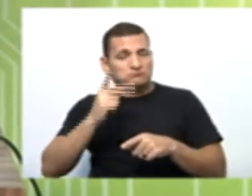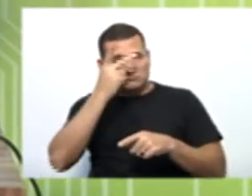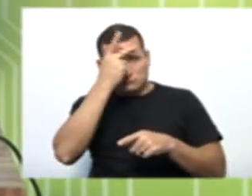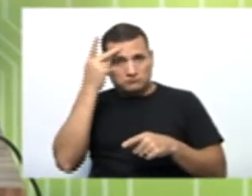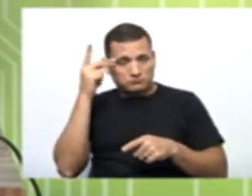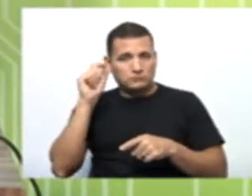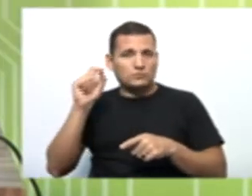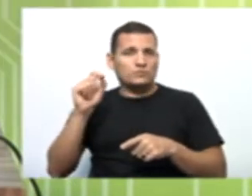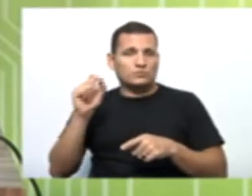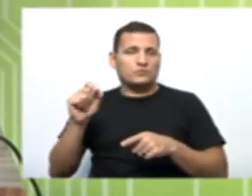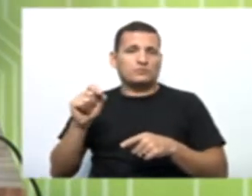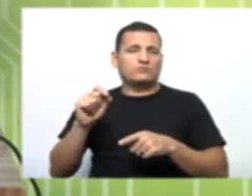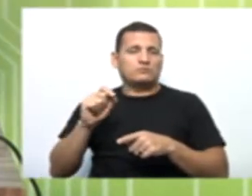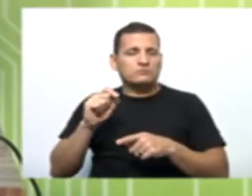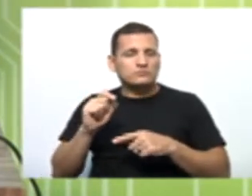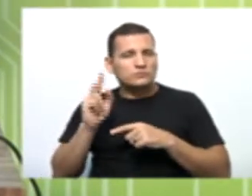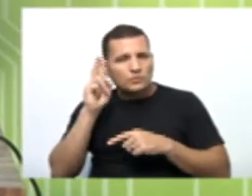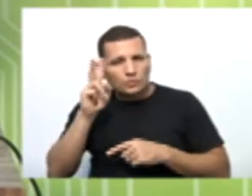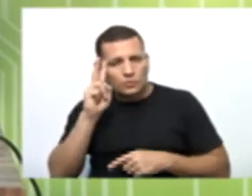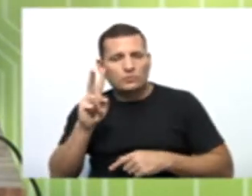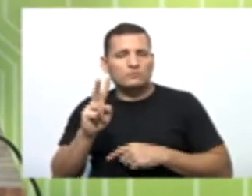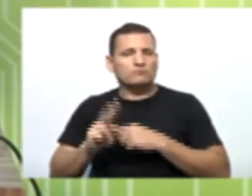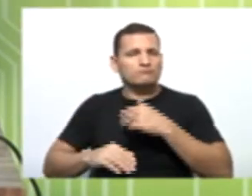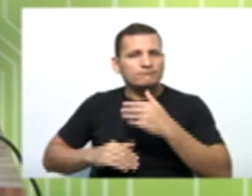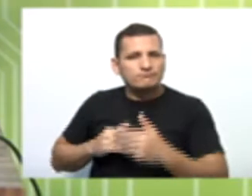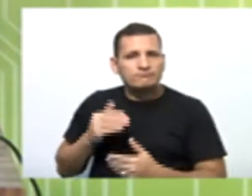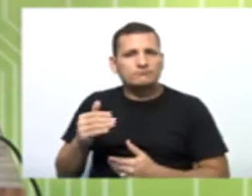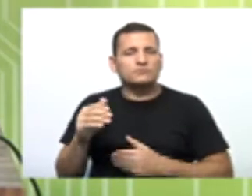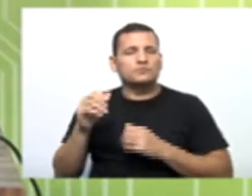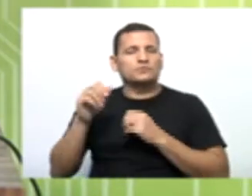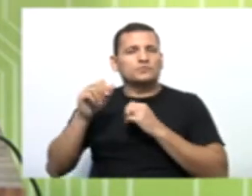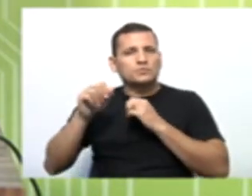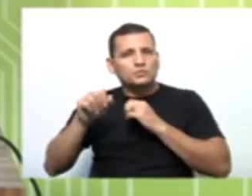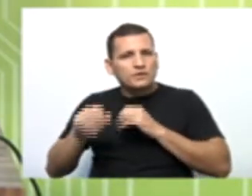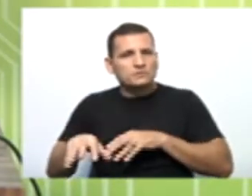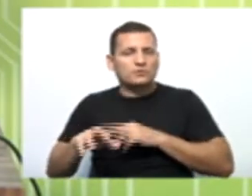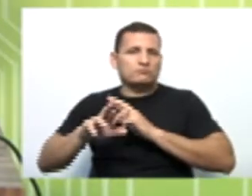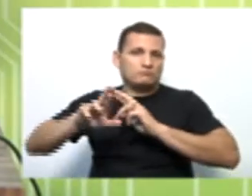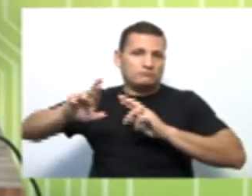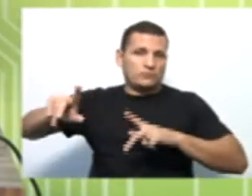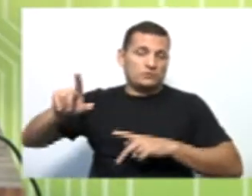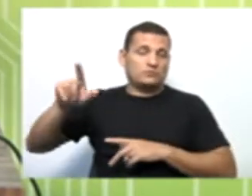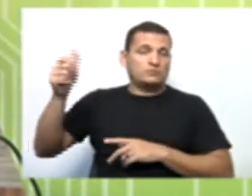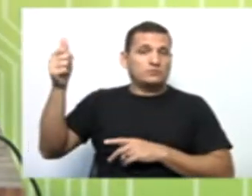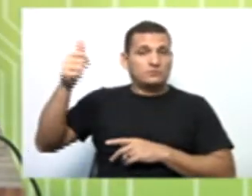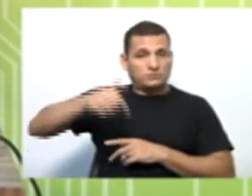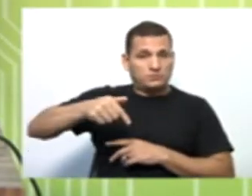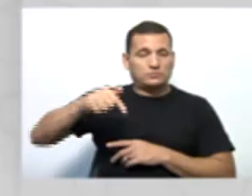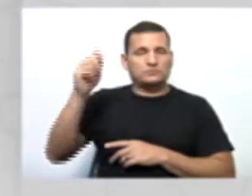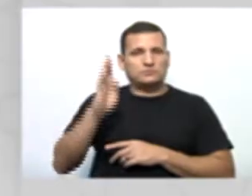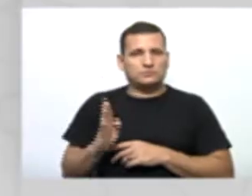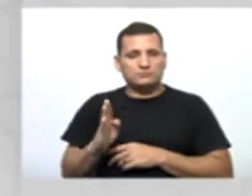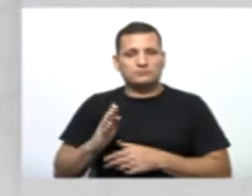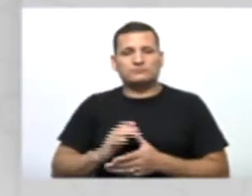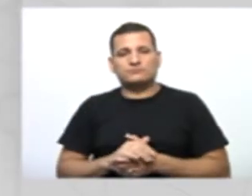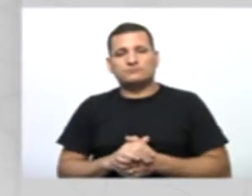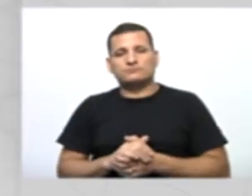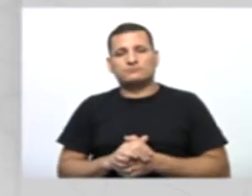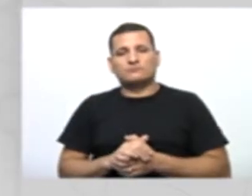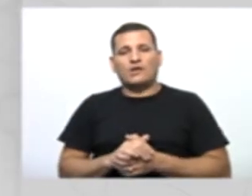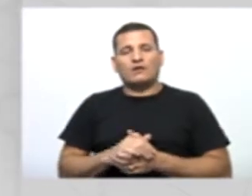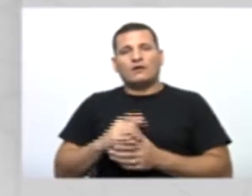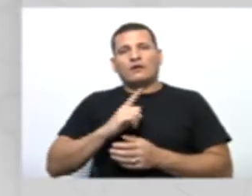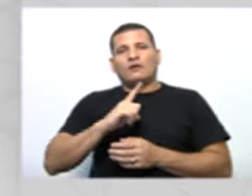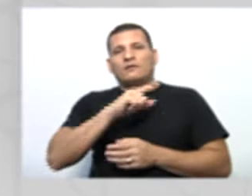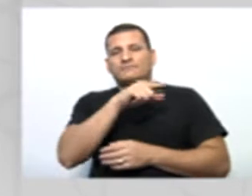uma formação histórica, uma formação educacional e cultural diferente da nossa. E aqui nós temos placas de trânsito, que